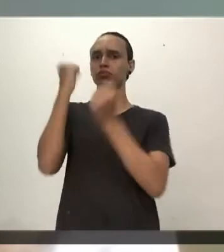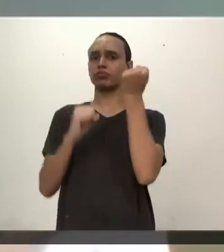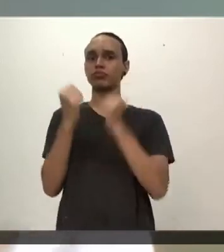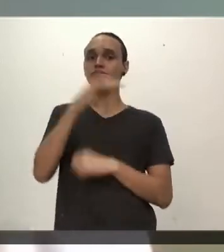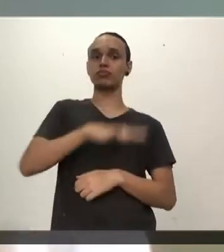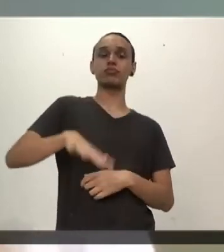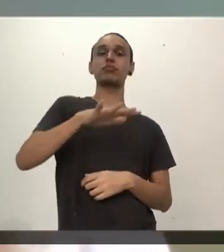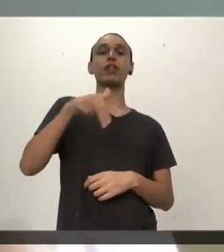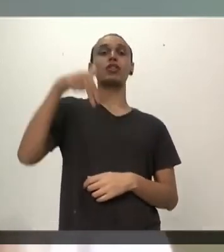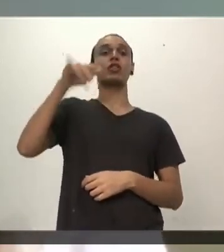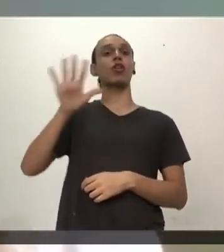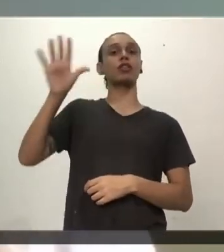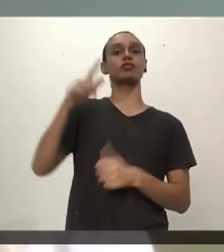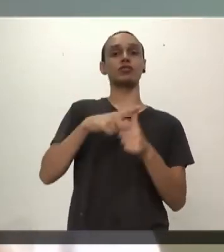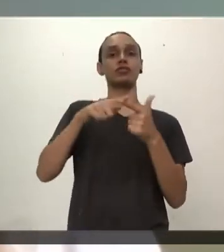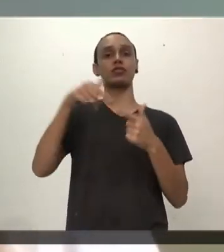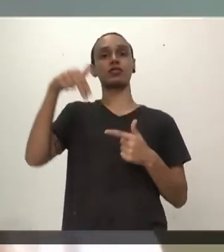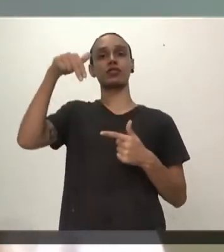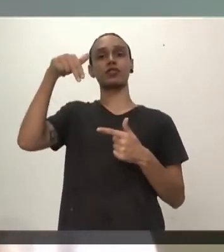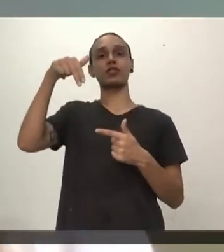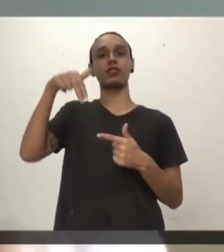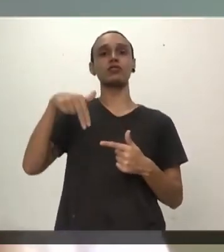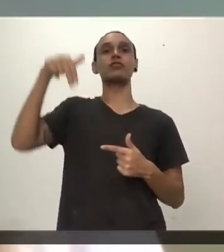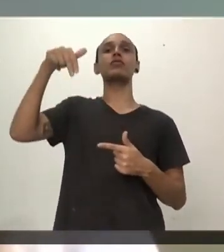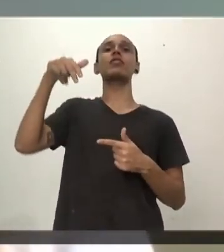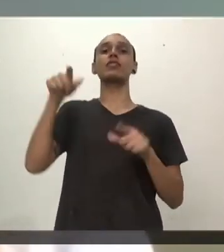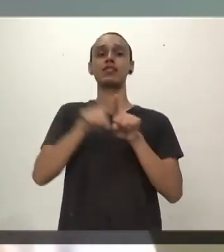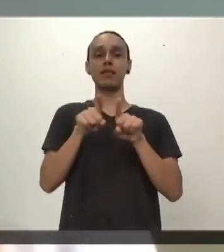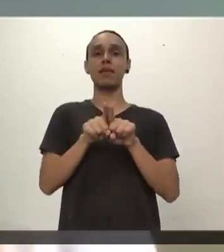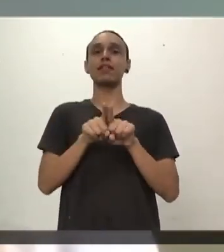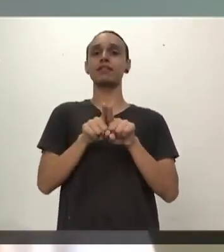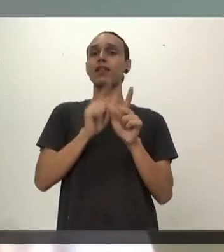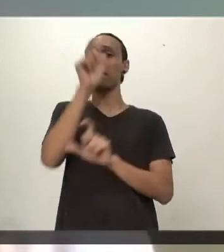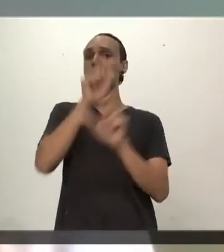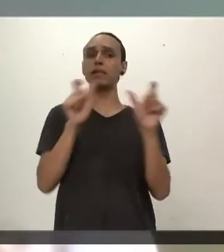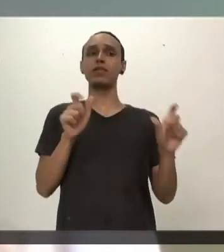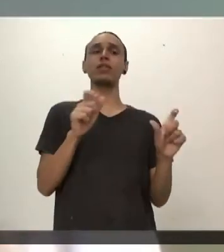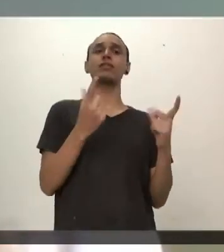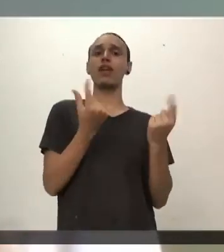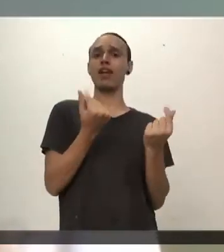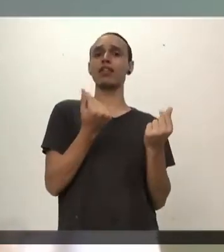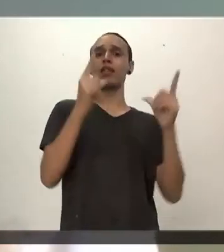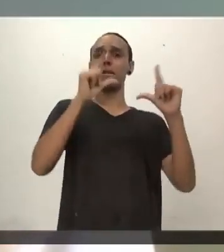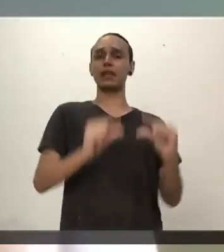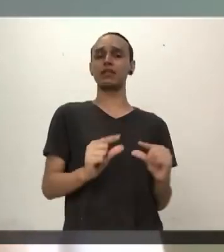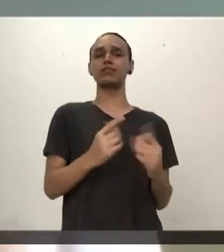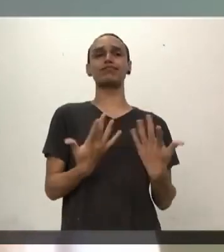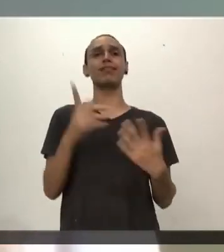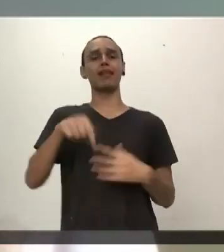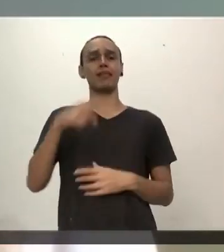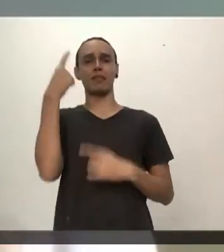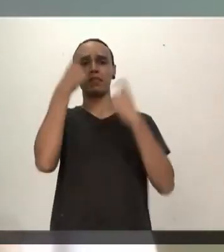estratos socialmente mais vulneráveis, como eu comentei na região norte e nordeste e entre as pessoas de menor renda, que é ainda